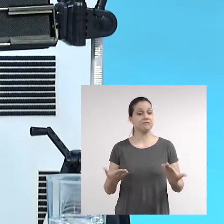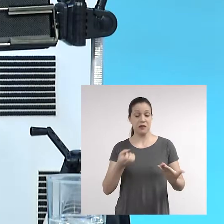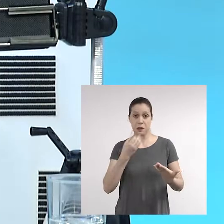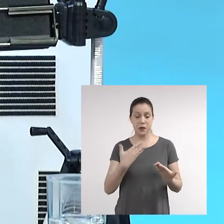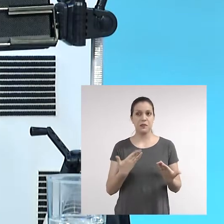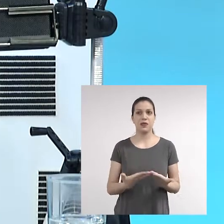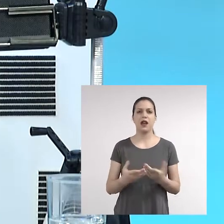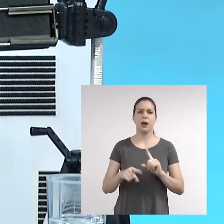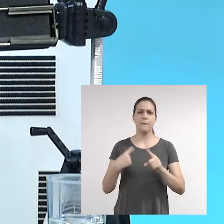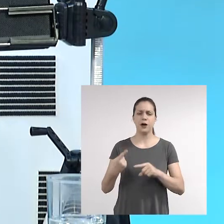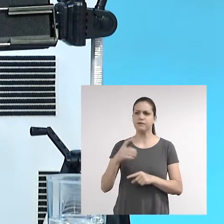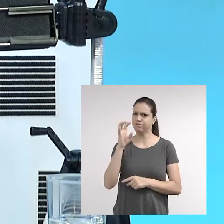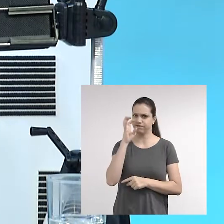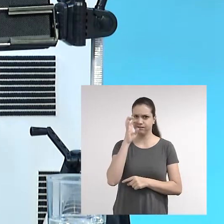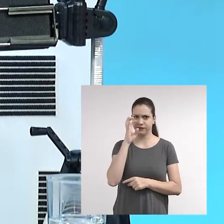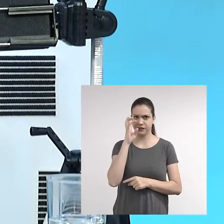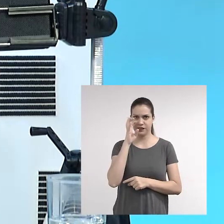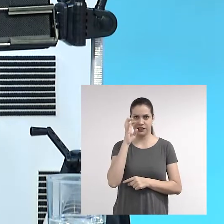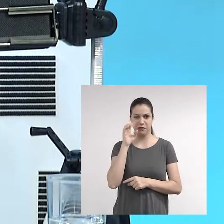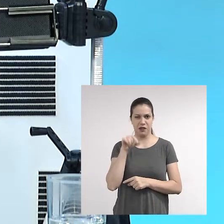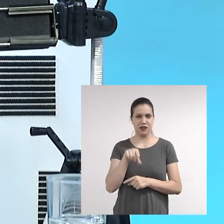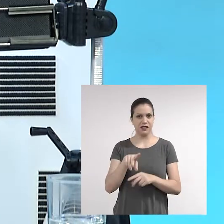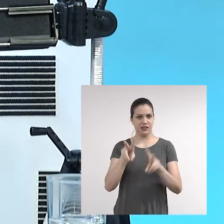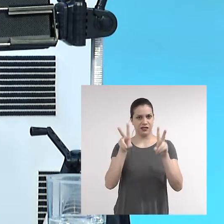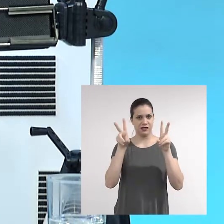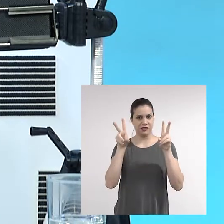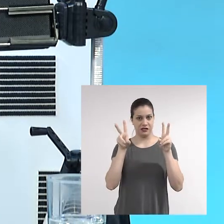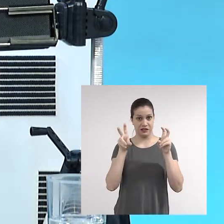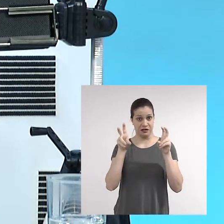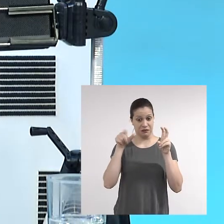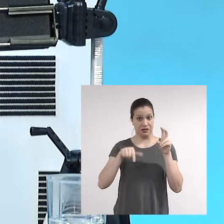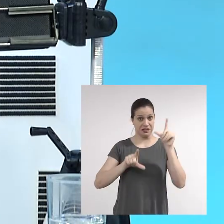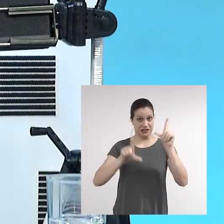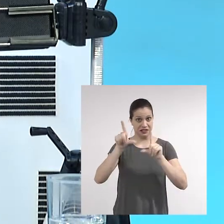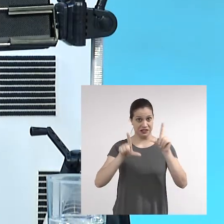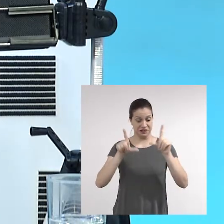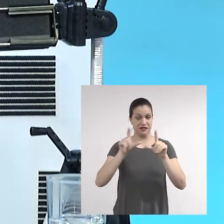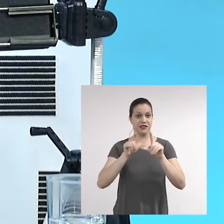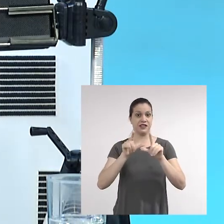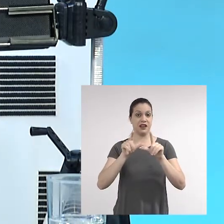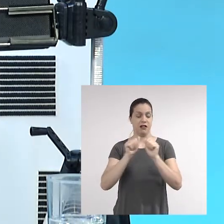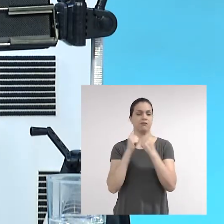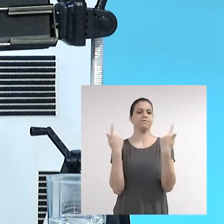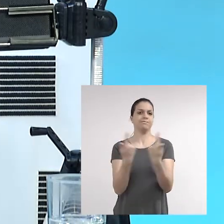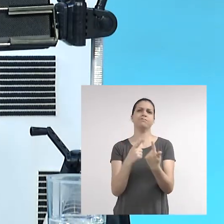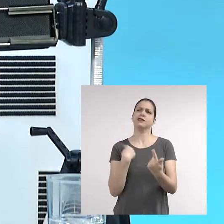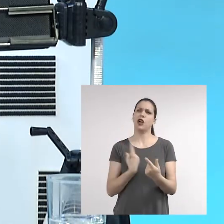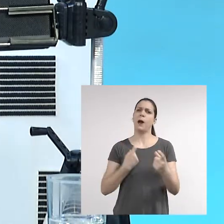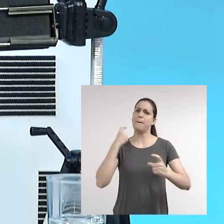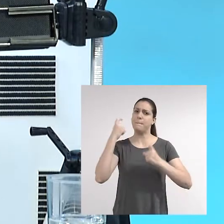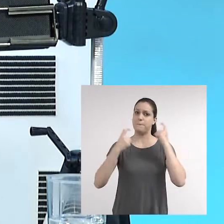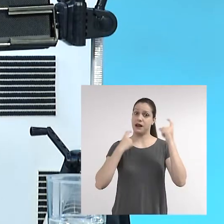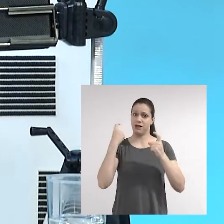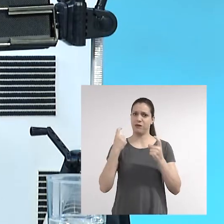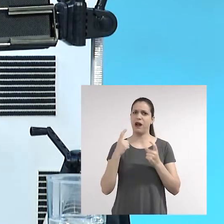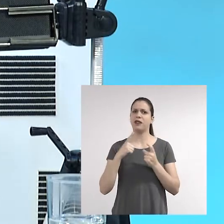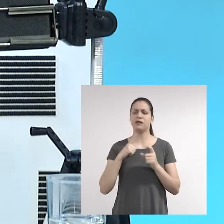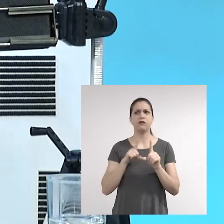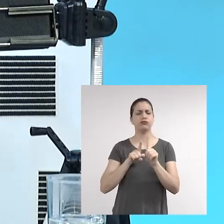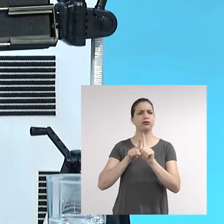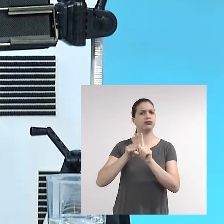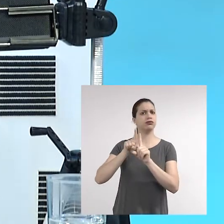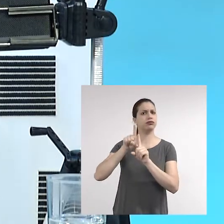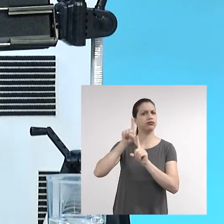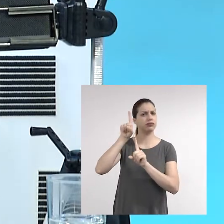Muito bem, depois que observamos esta matéria da sua TV Assembleia, ficamos realmente preocupados. São